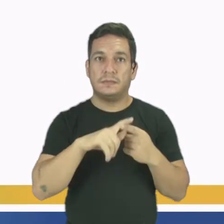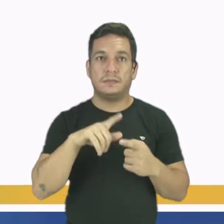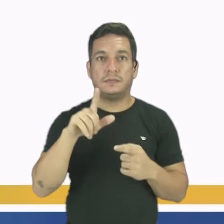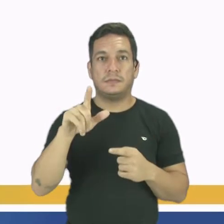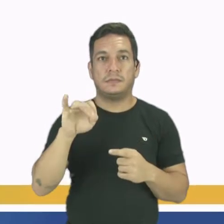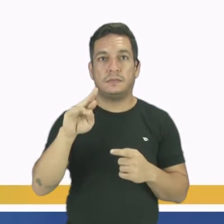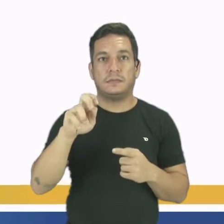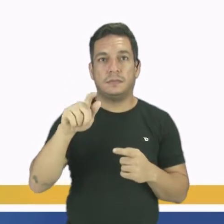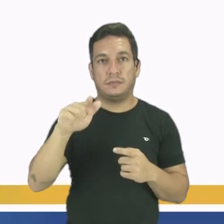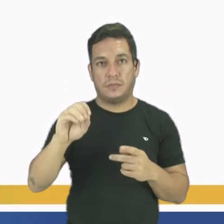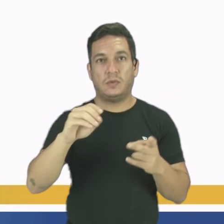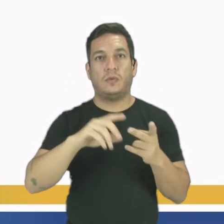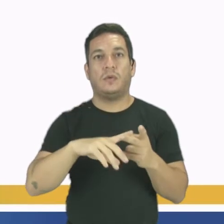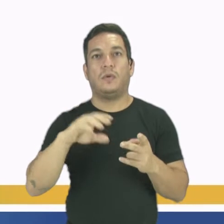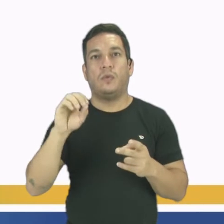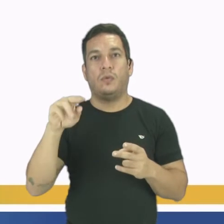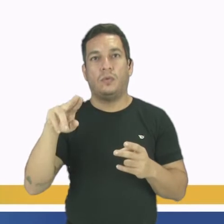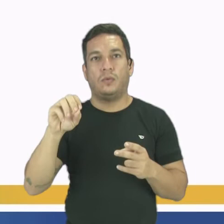aliteração, onomatopeia.